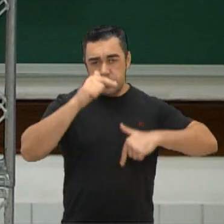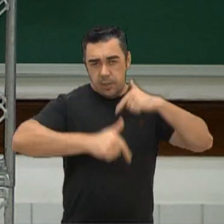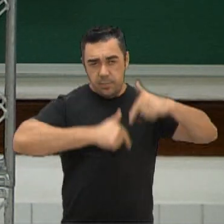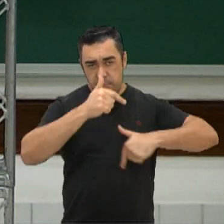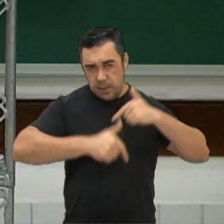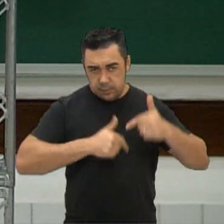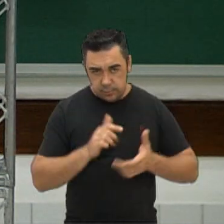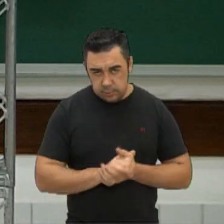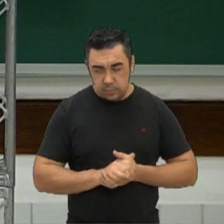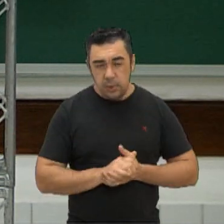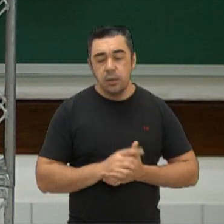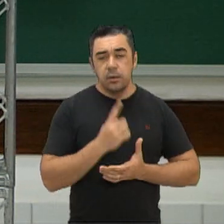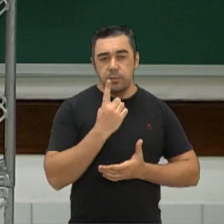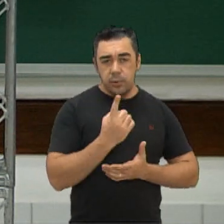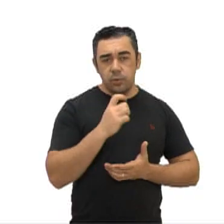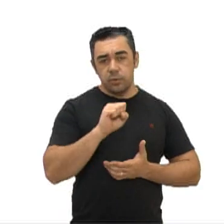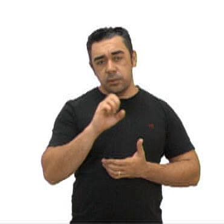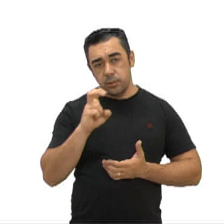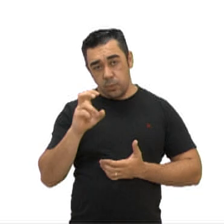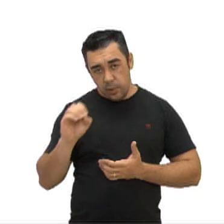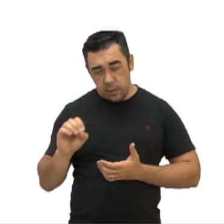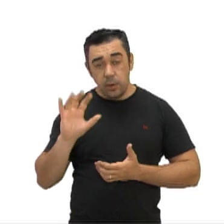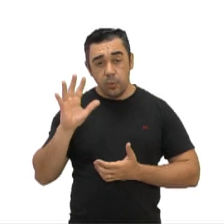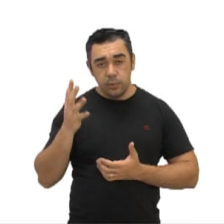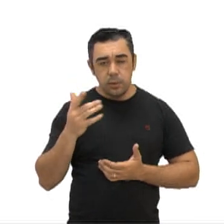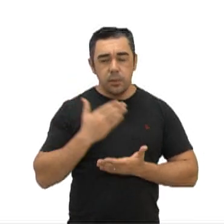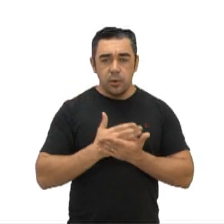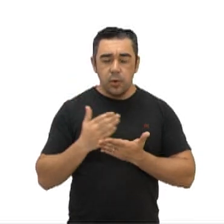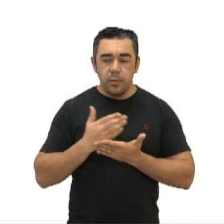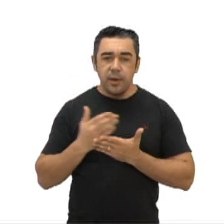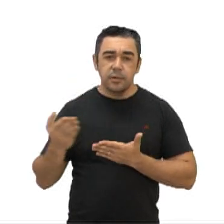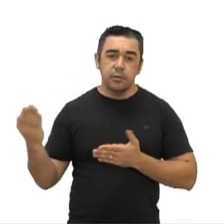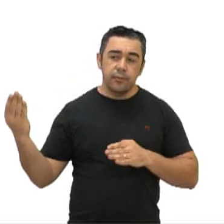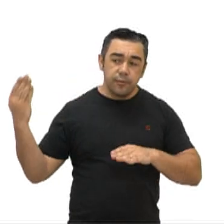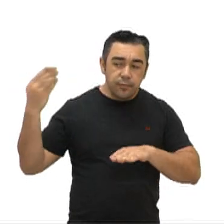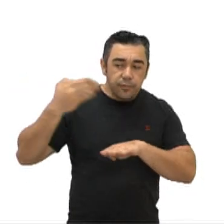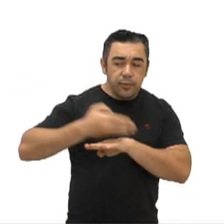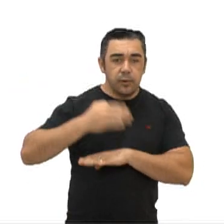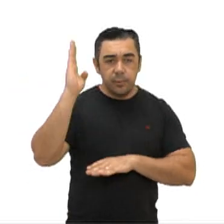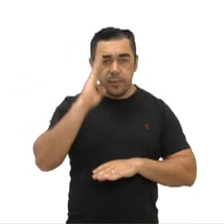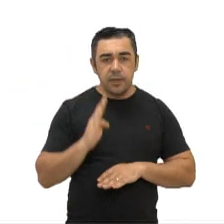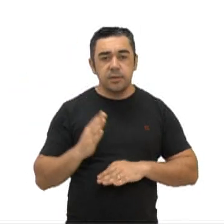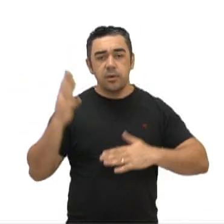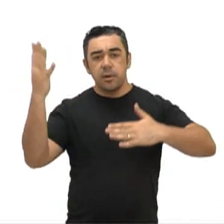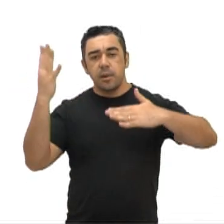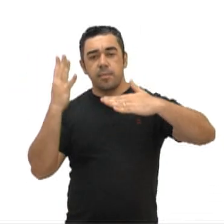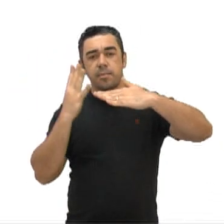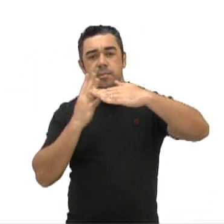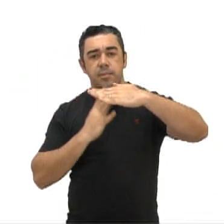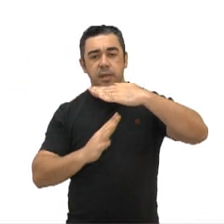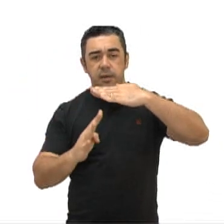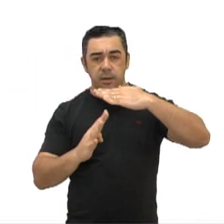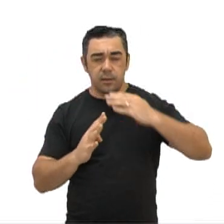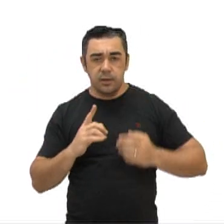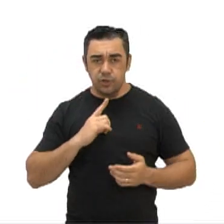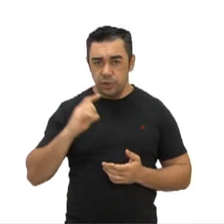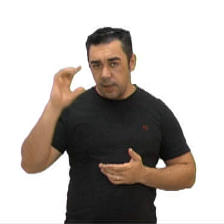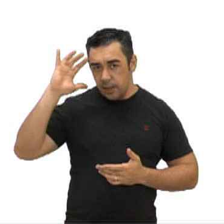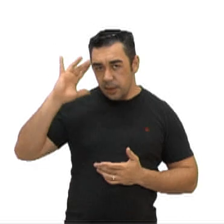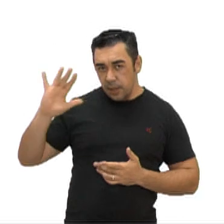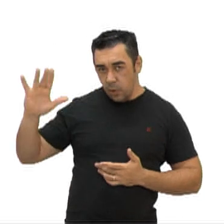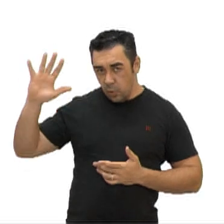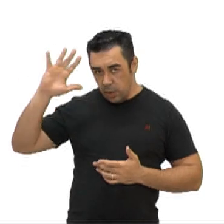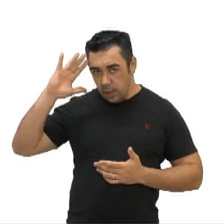mão de obra? A partir de 1850, começa a entrada de imigrantes aqui no Brasil. Havia uma teoria